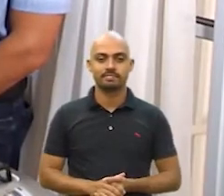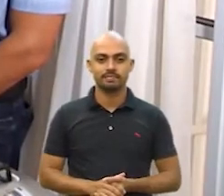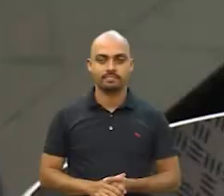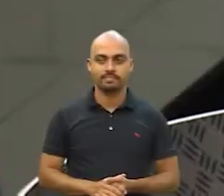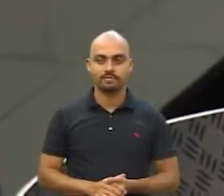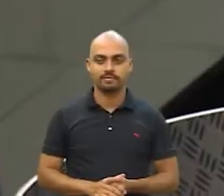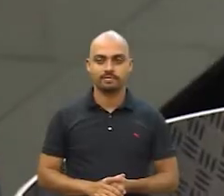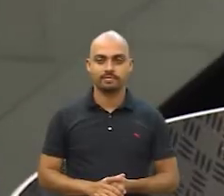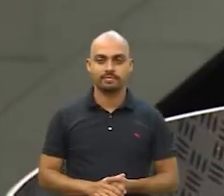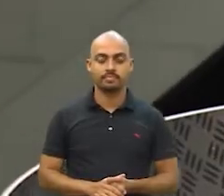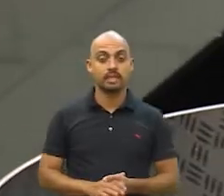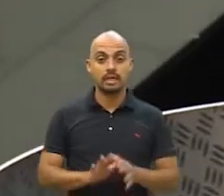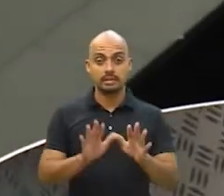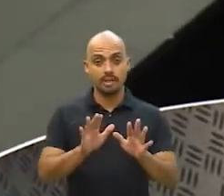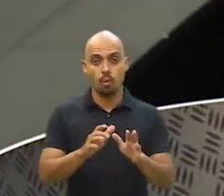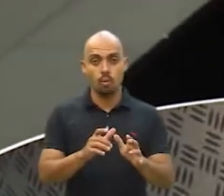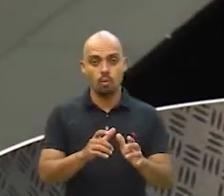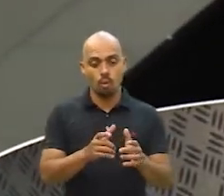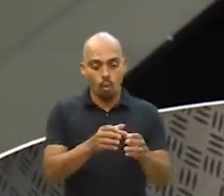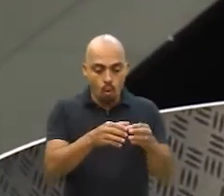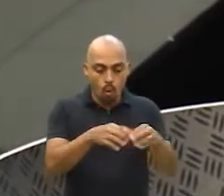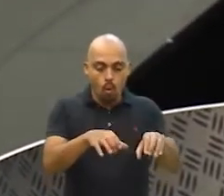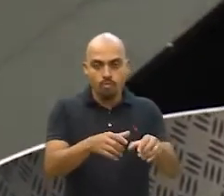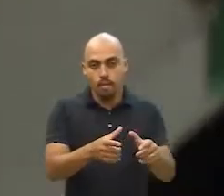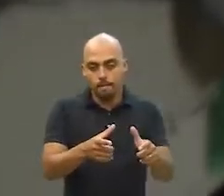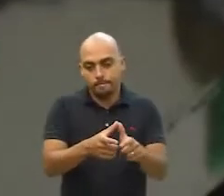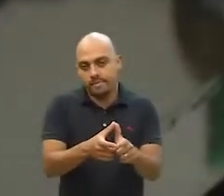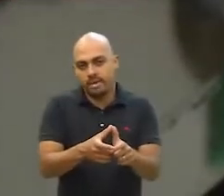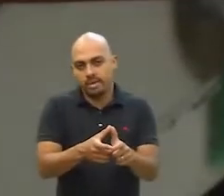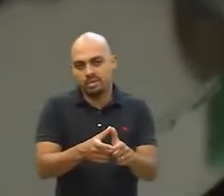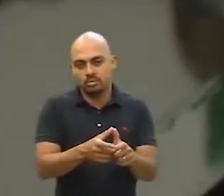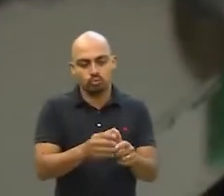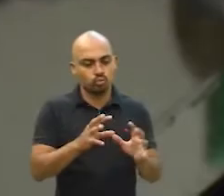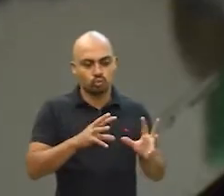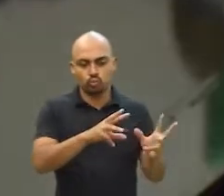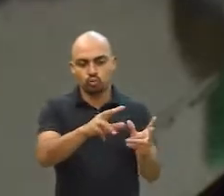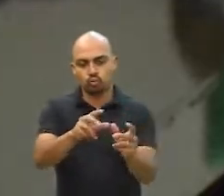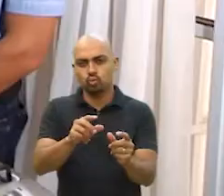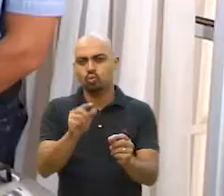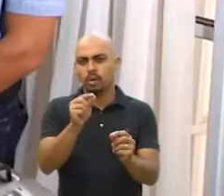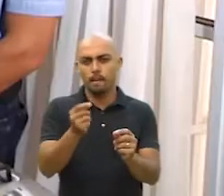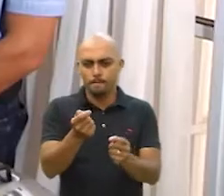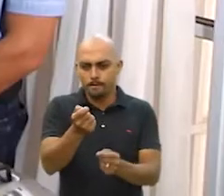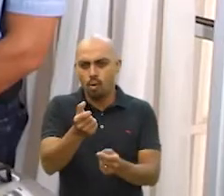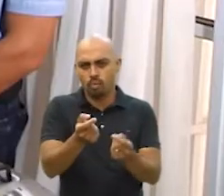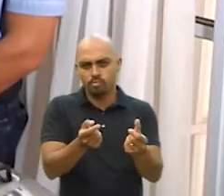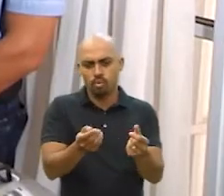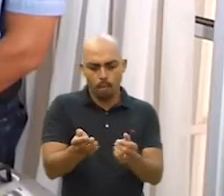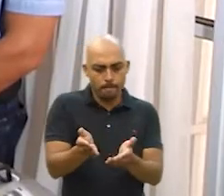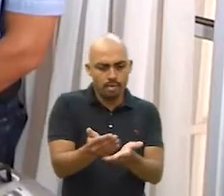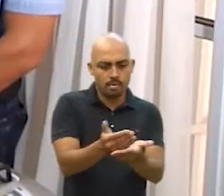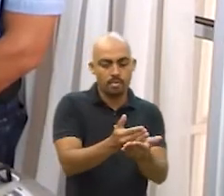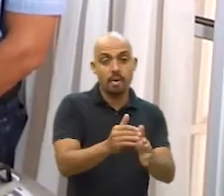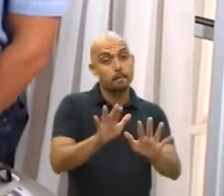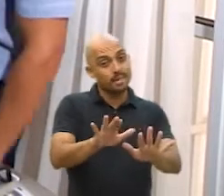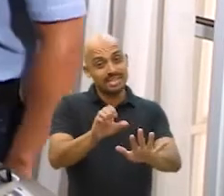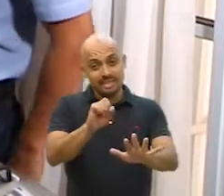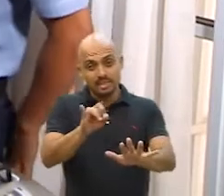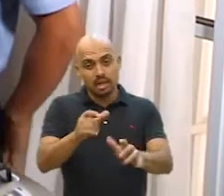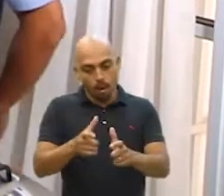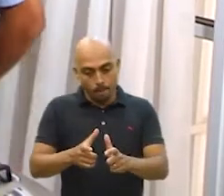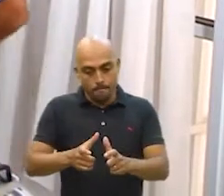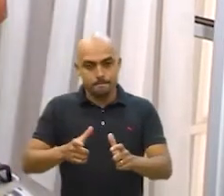Como vamos fazer uma omelete pequena, eu peguei uma pequena quantidade. Tá. Mas se você for fazer uma omelete para família, uma